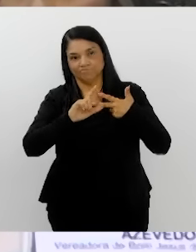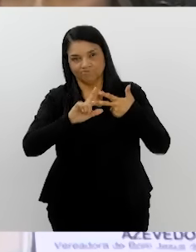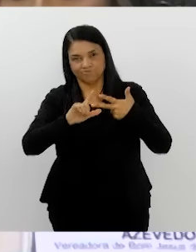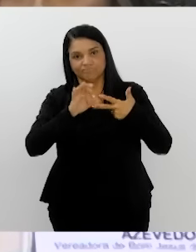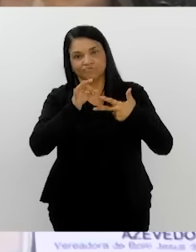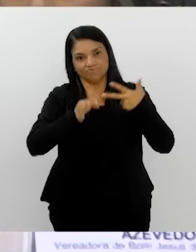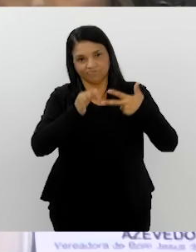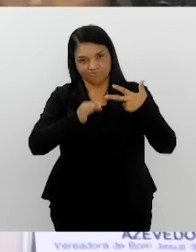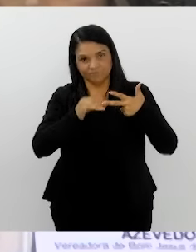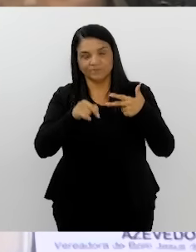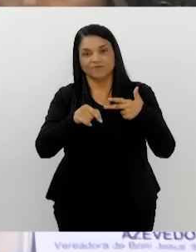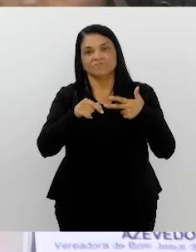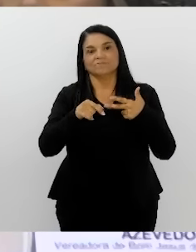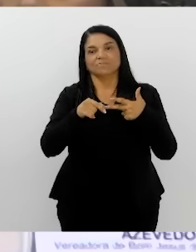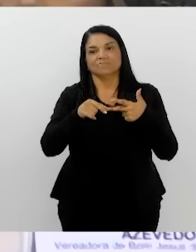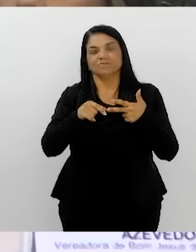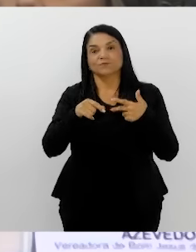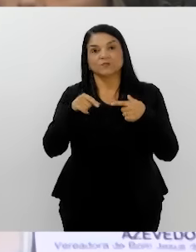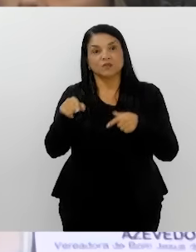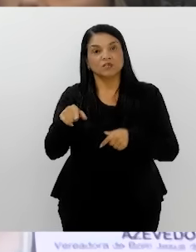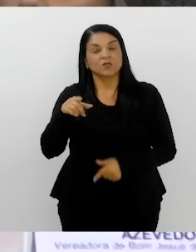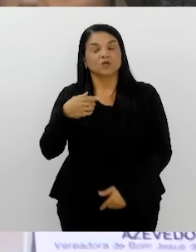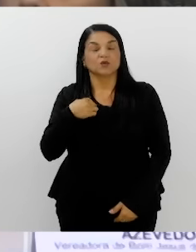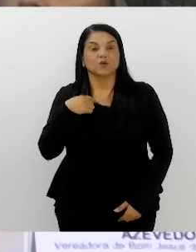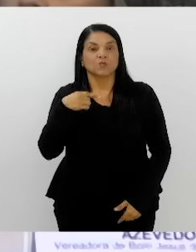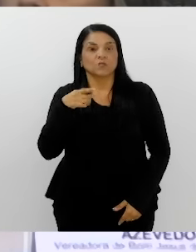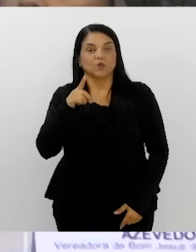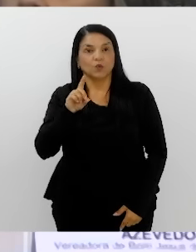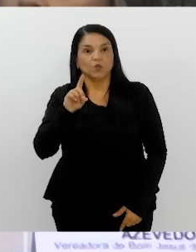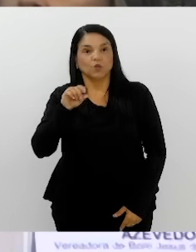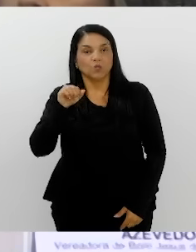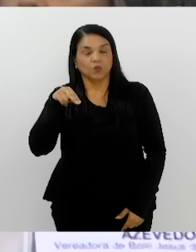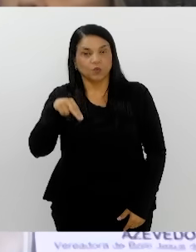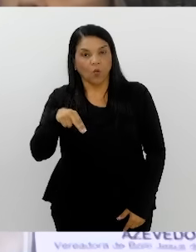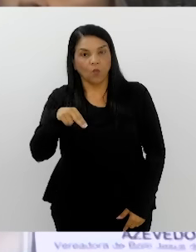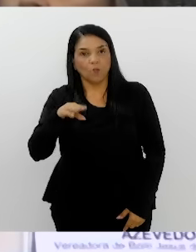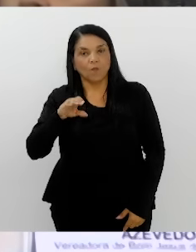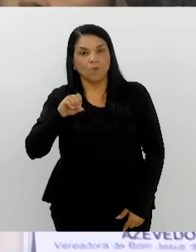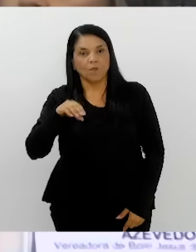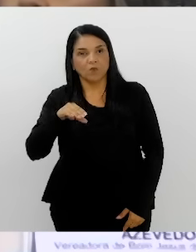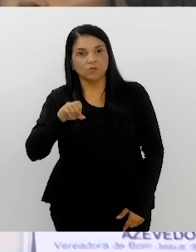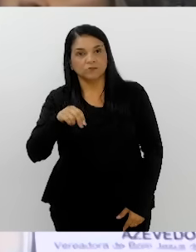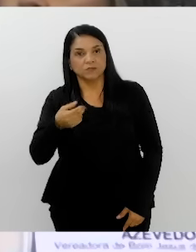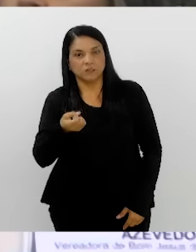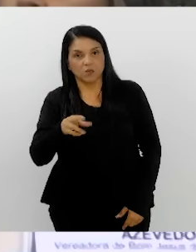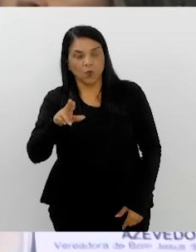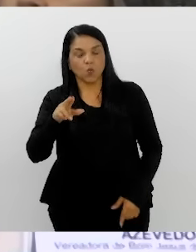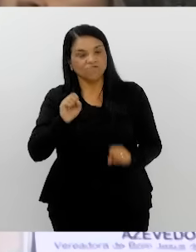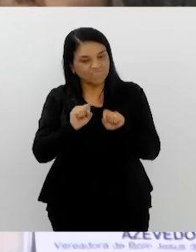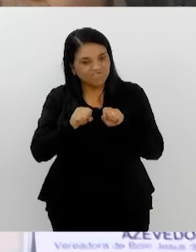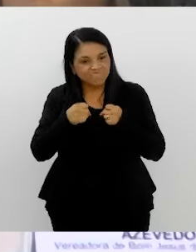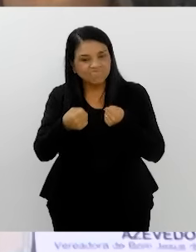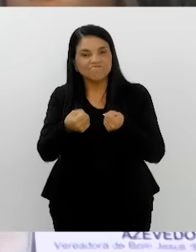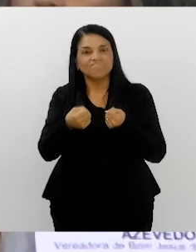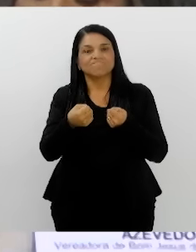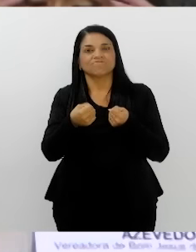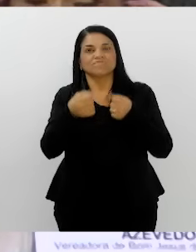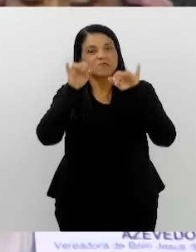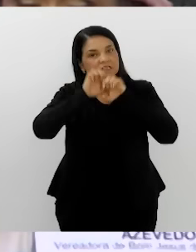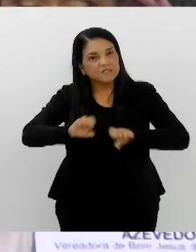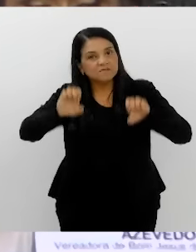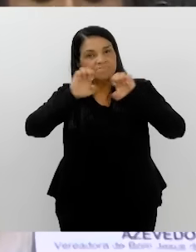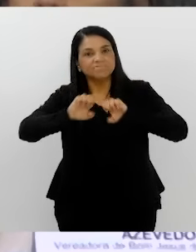João tem pregado, e por isso criou, por isso se esforçou, por isso se dedicou a evangelizar e a